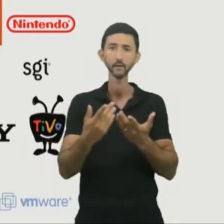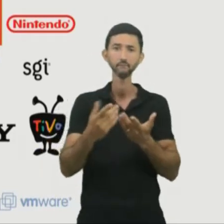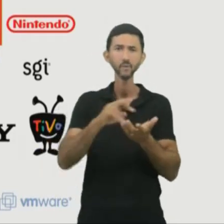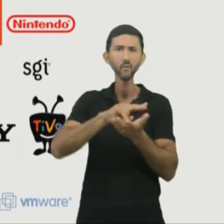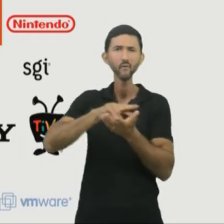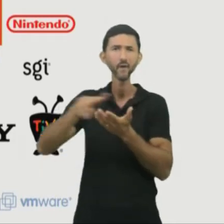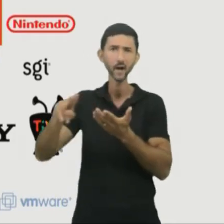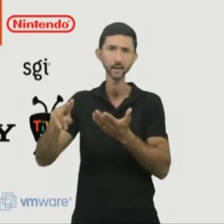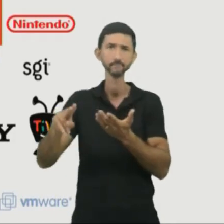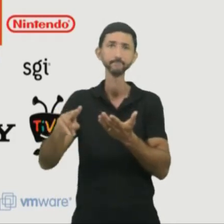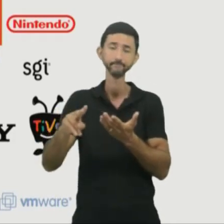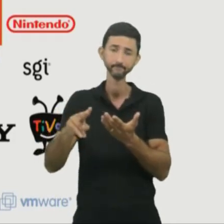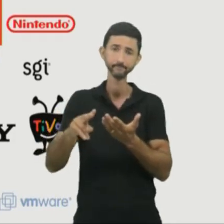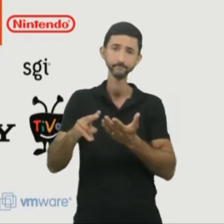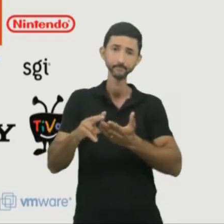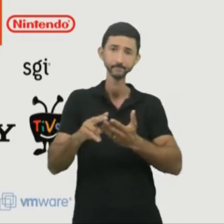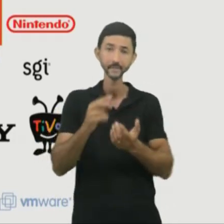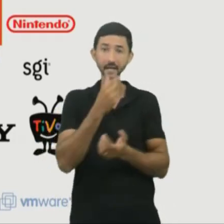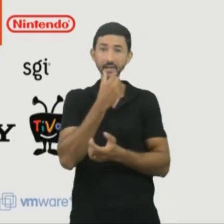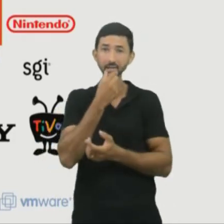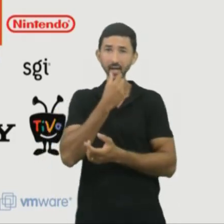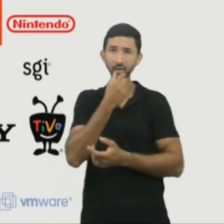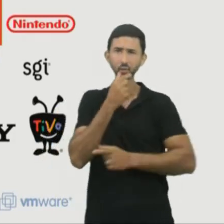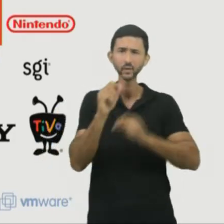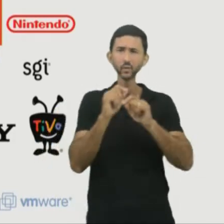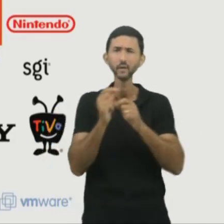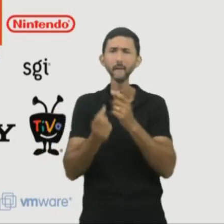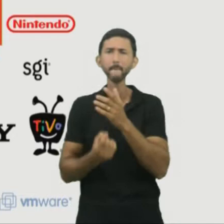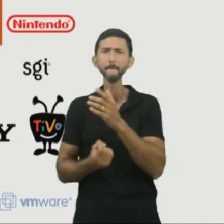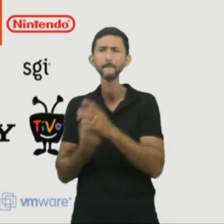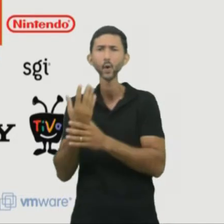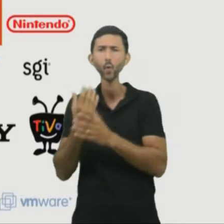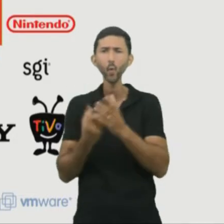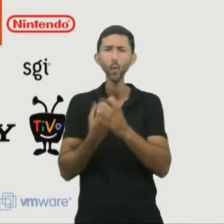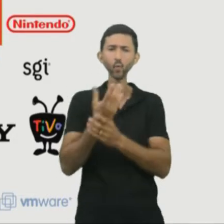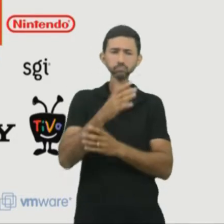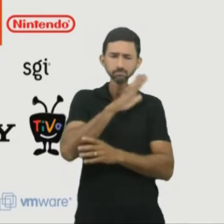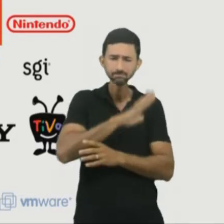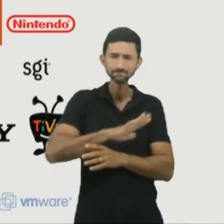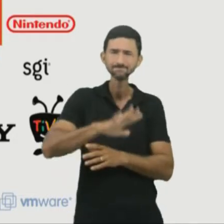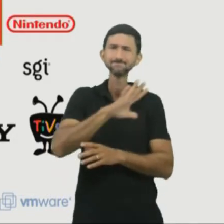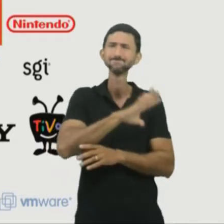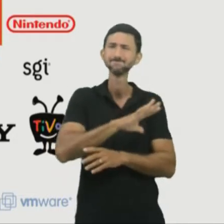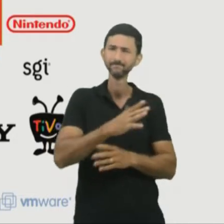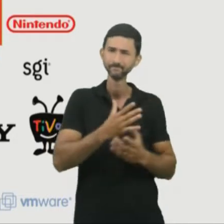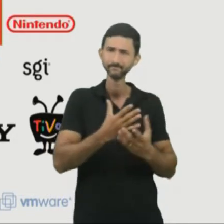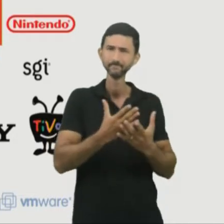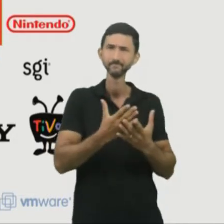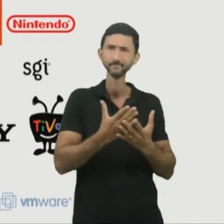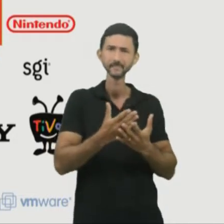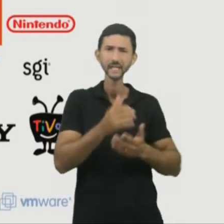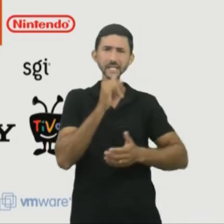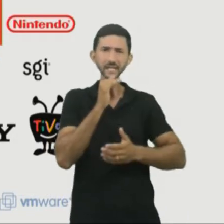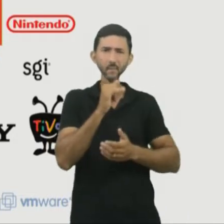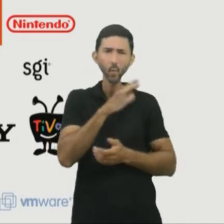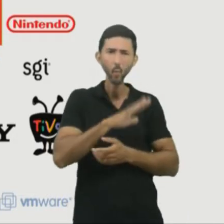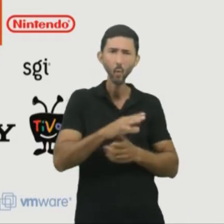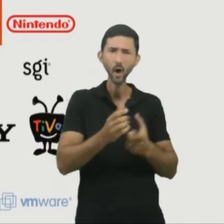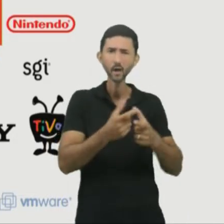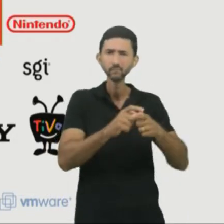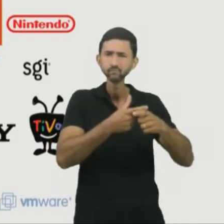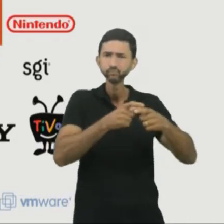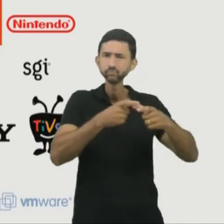vai. Os Estados Unidos, então, produz nessa região uma área de